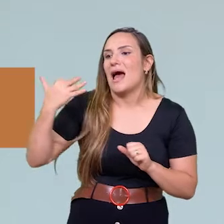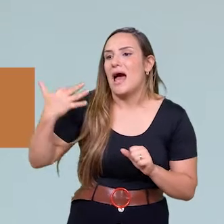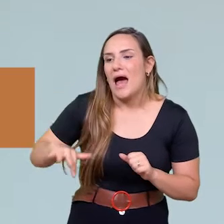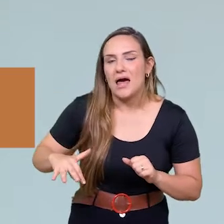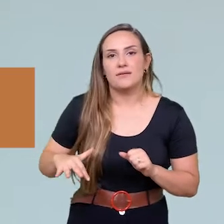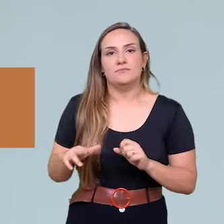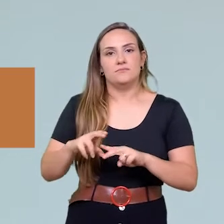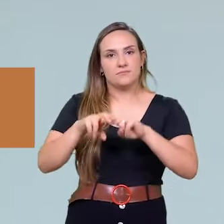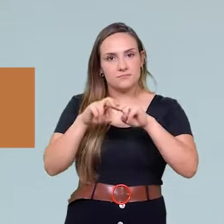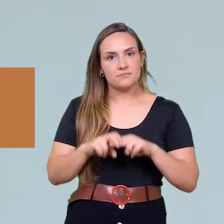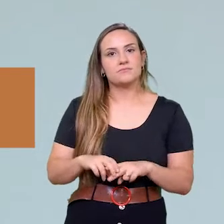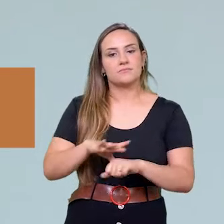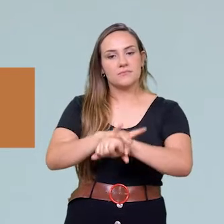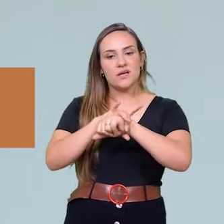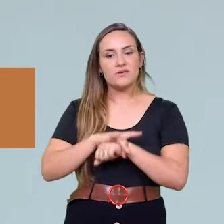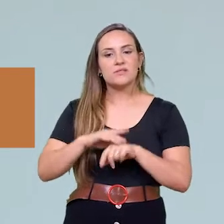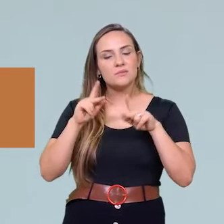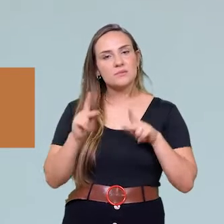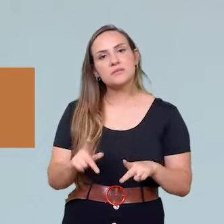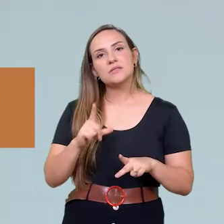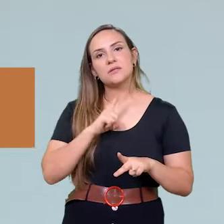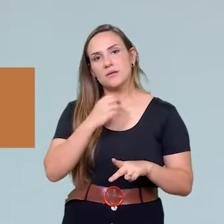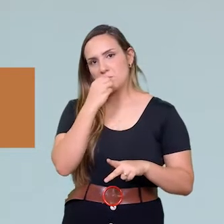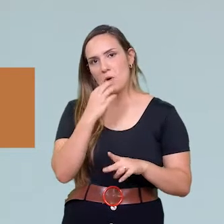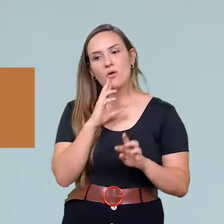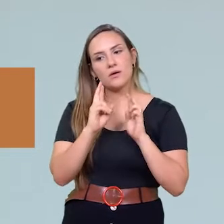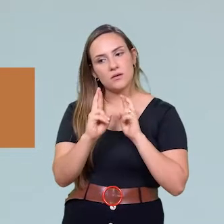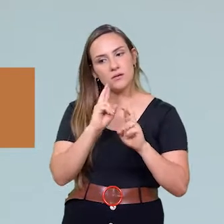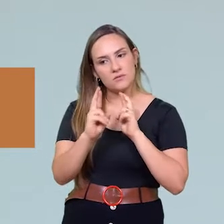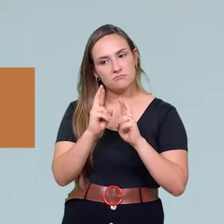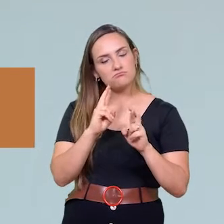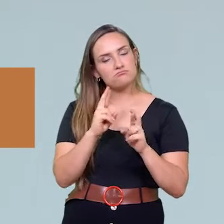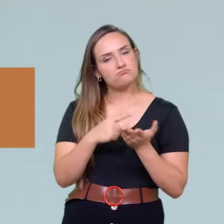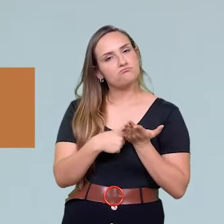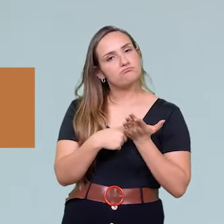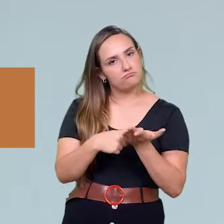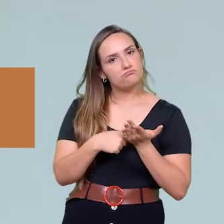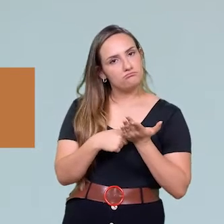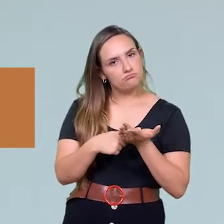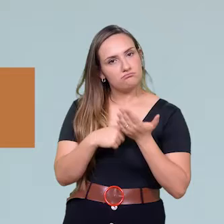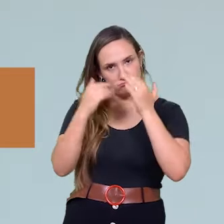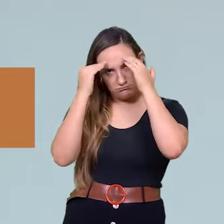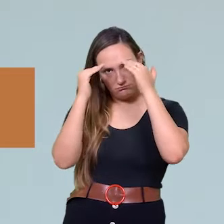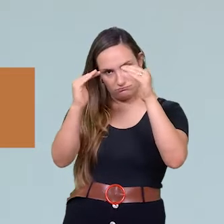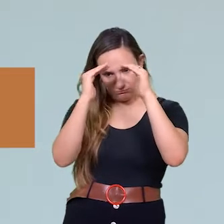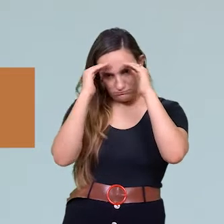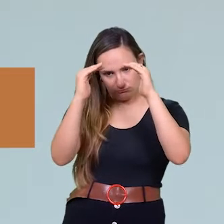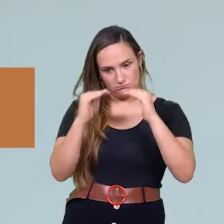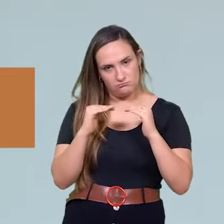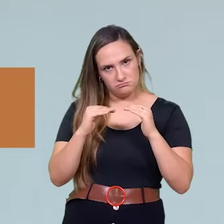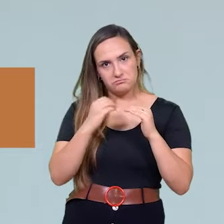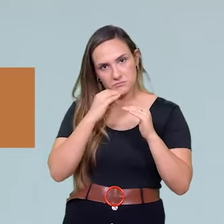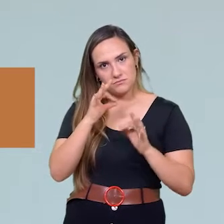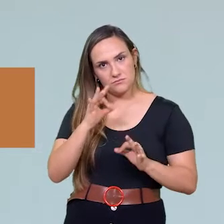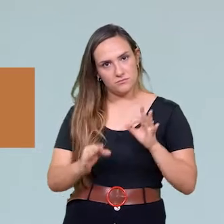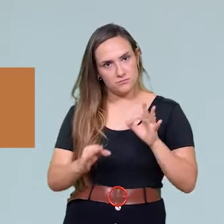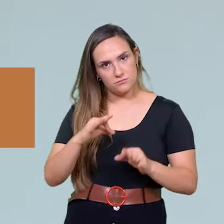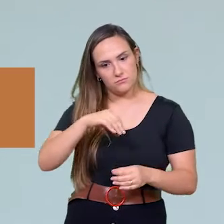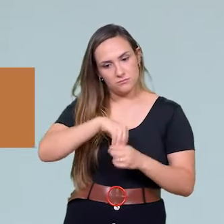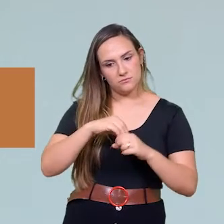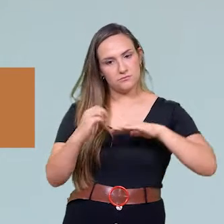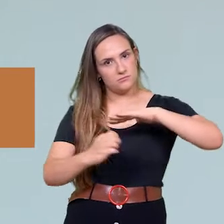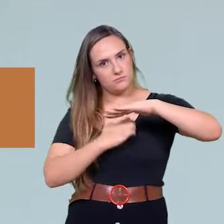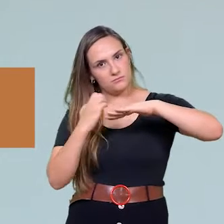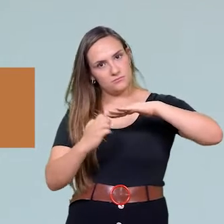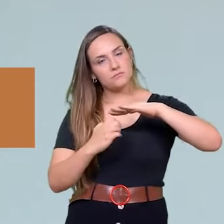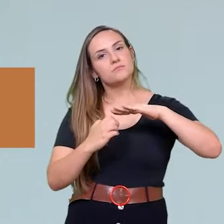considerável. A Defensoria tem um relacionamento muito leal, uma transação justa